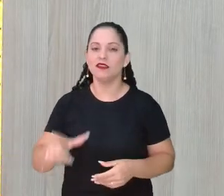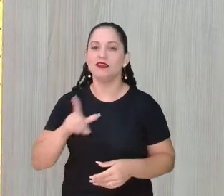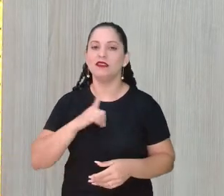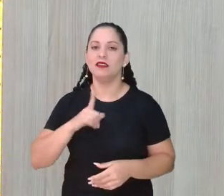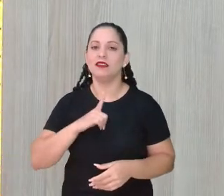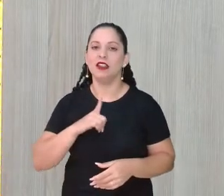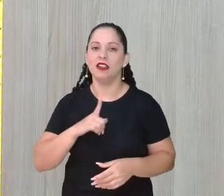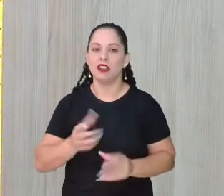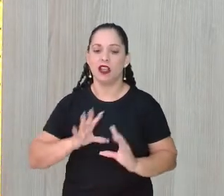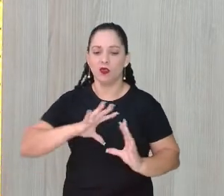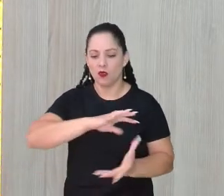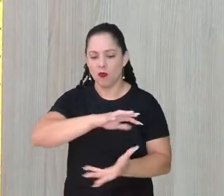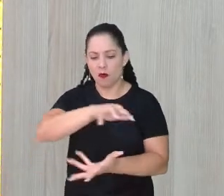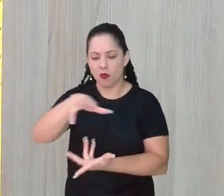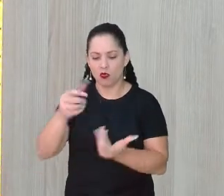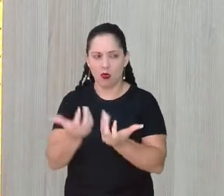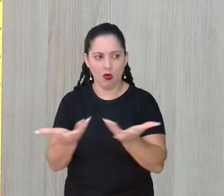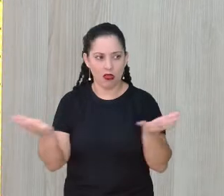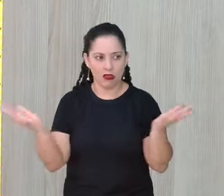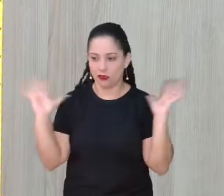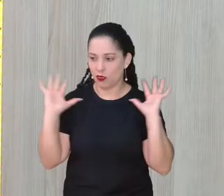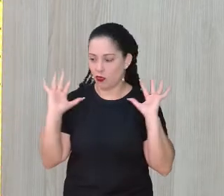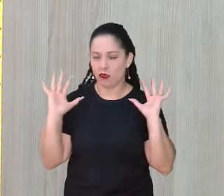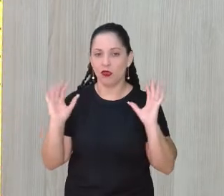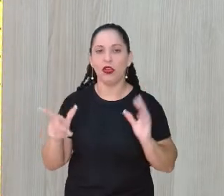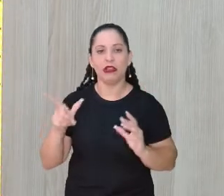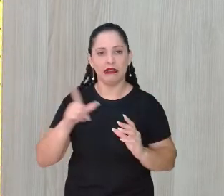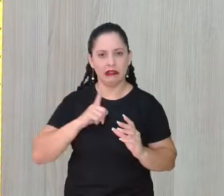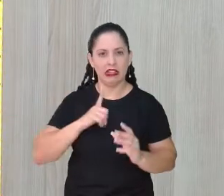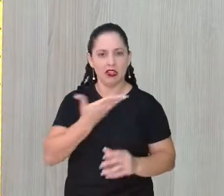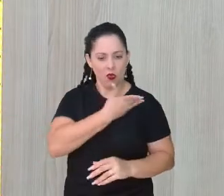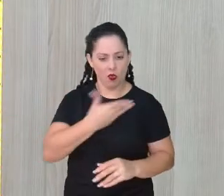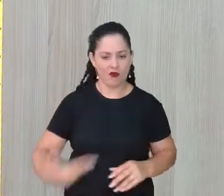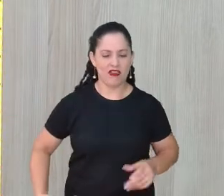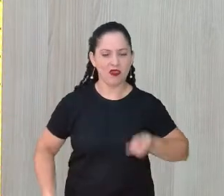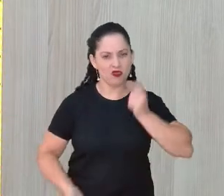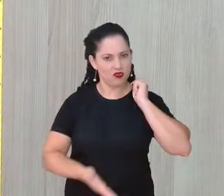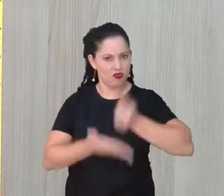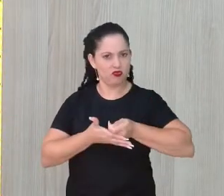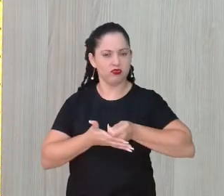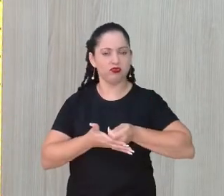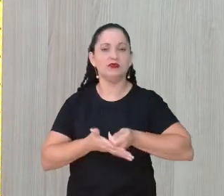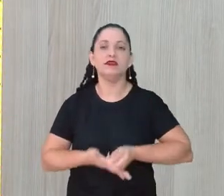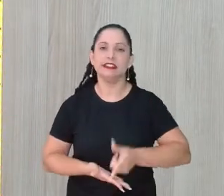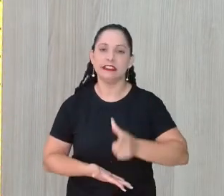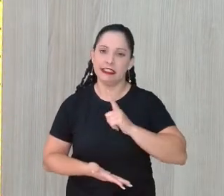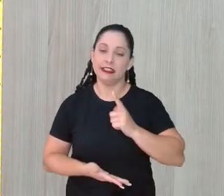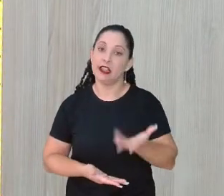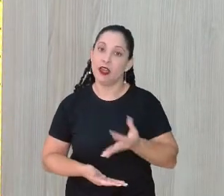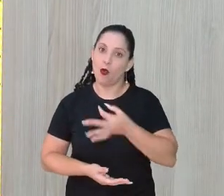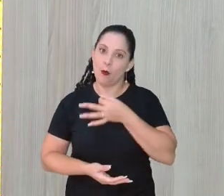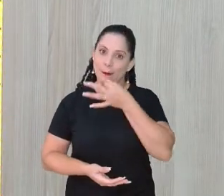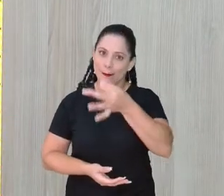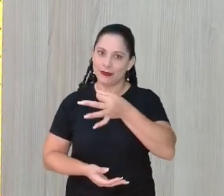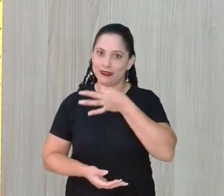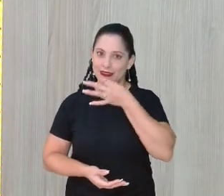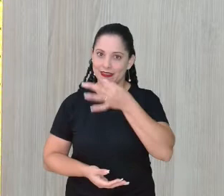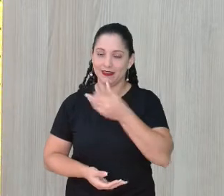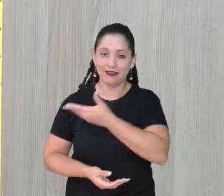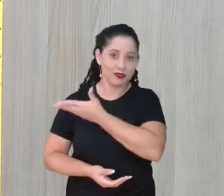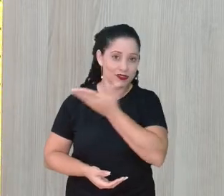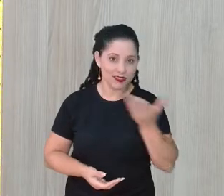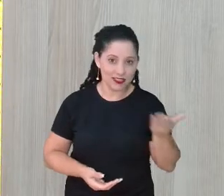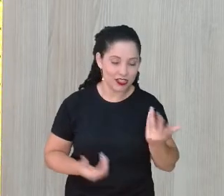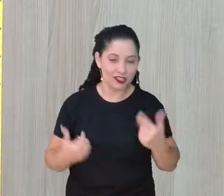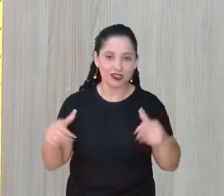ao redor do mundo, nós ainda temos alguns governos, né, que são governos autocráticos. Aí fica até uma dica aí, né? Vocês podem,